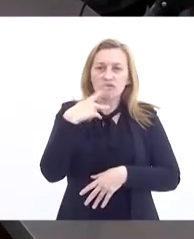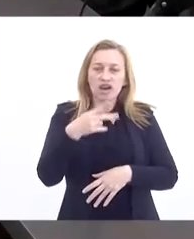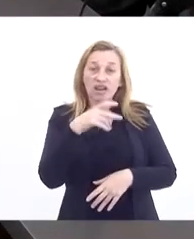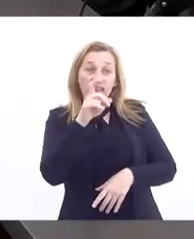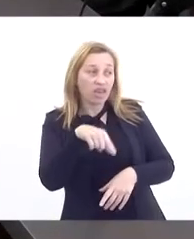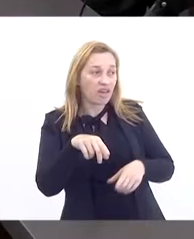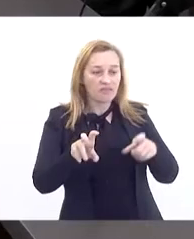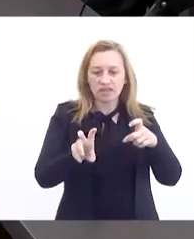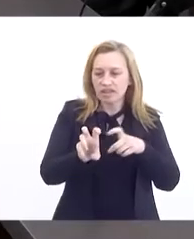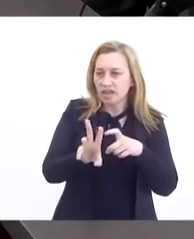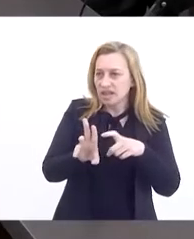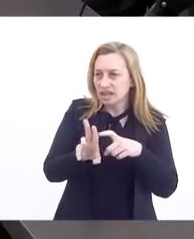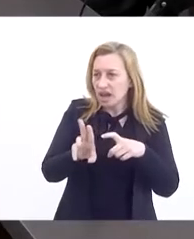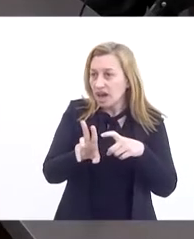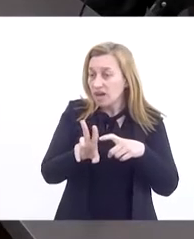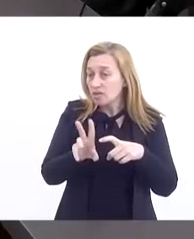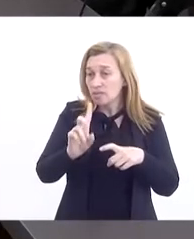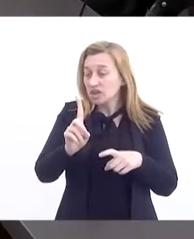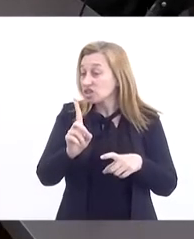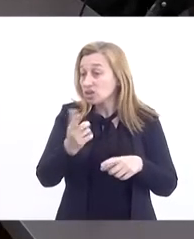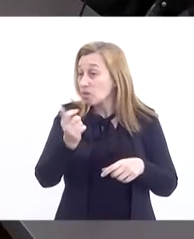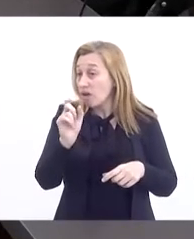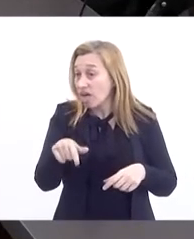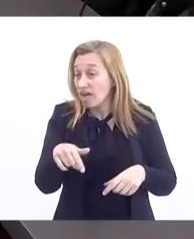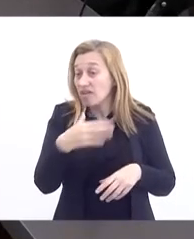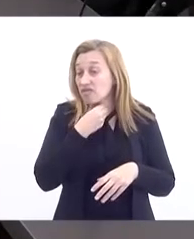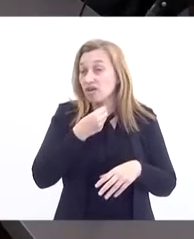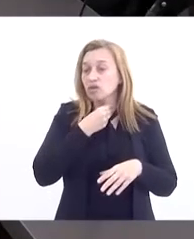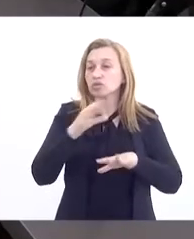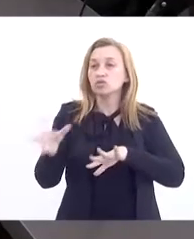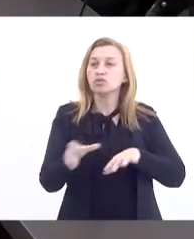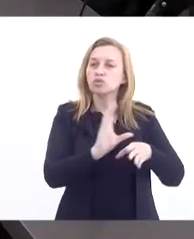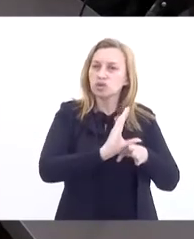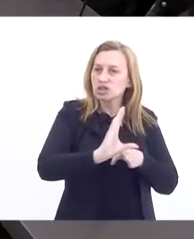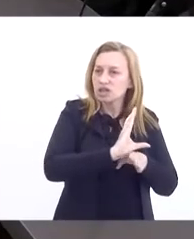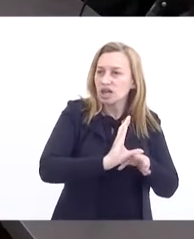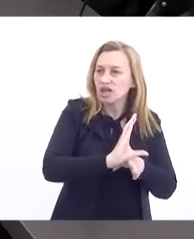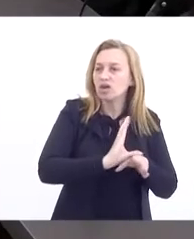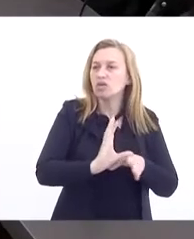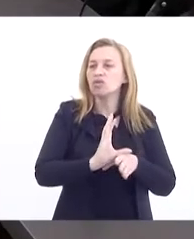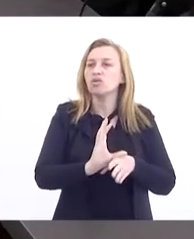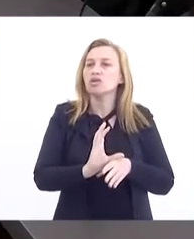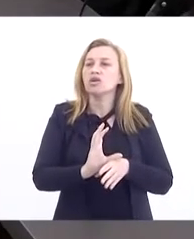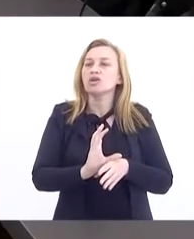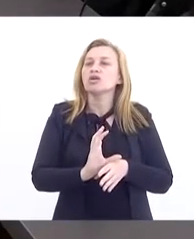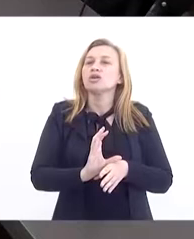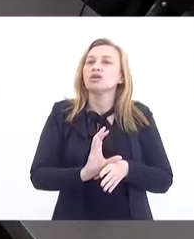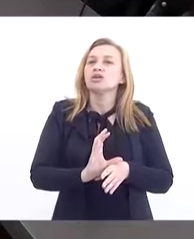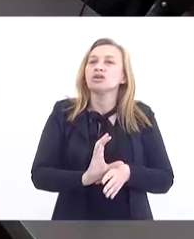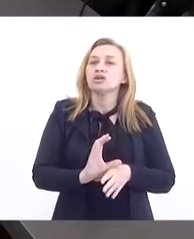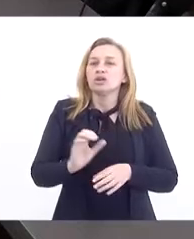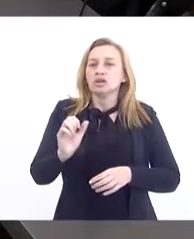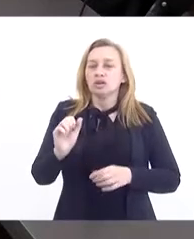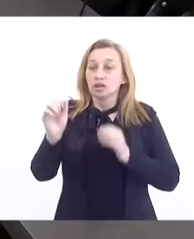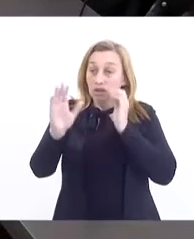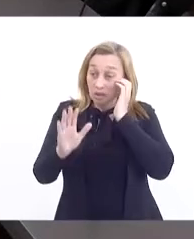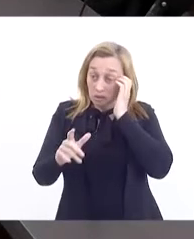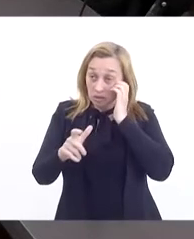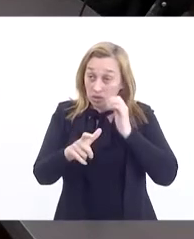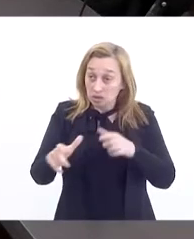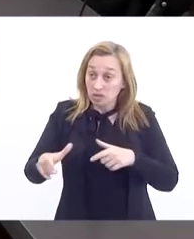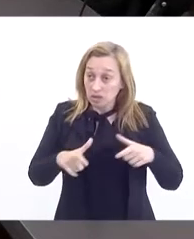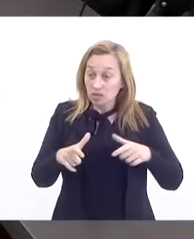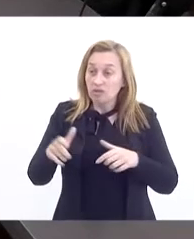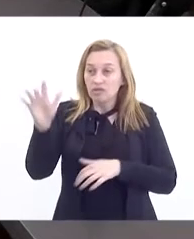esse parecer nosso também é baseado no Conselho Regional Federal e Regional de Medicina Veterinária. Então, tem